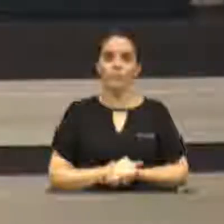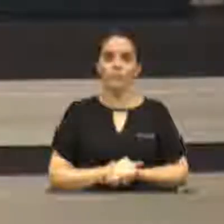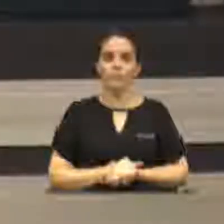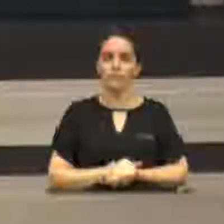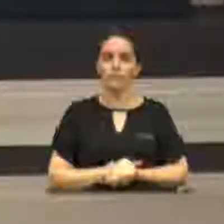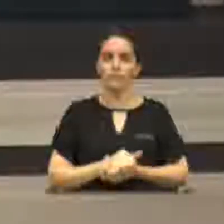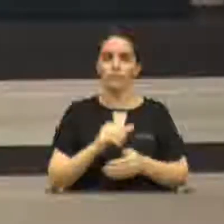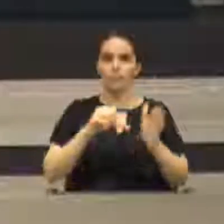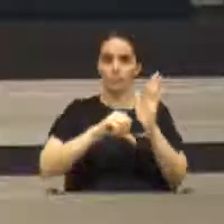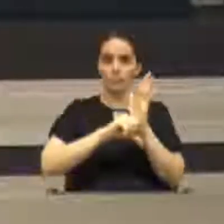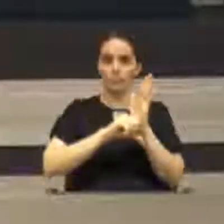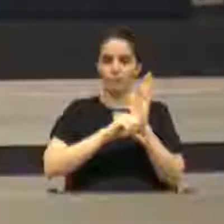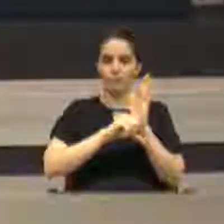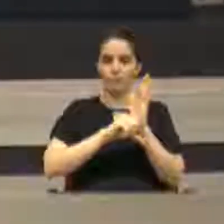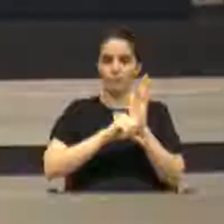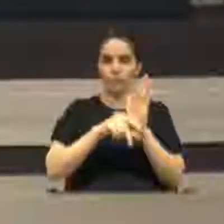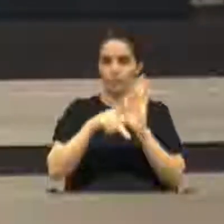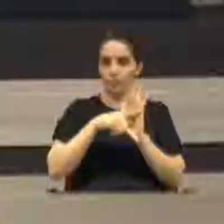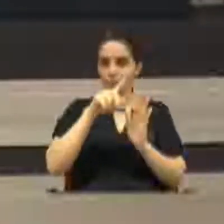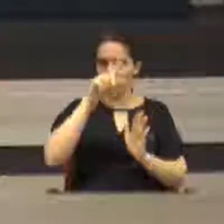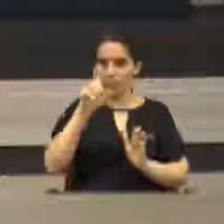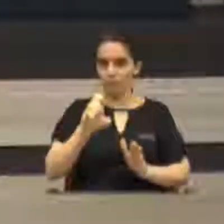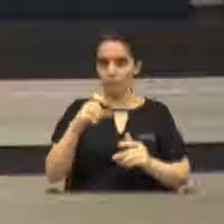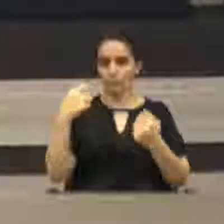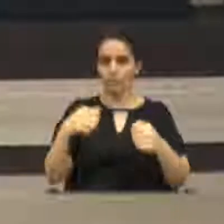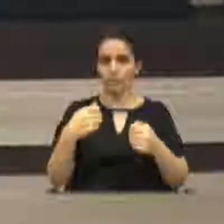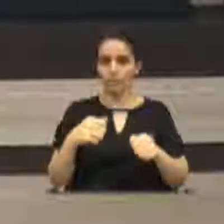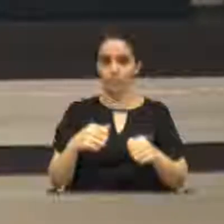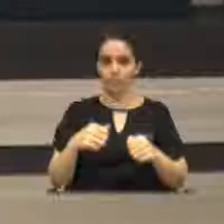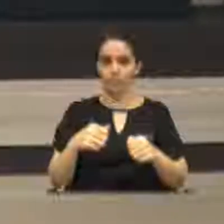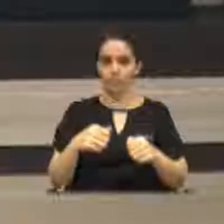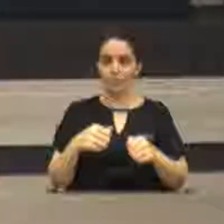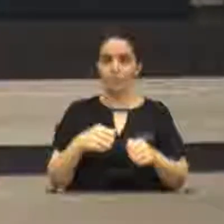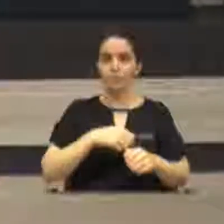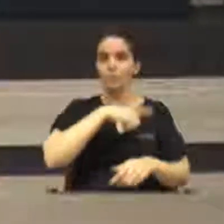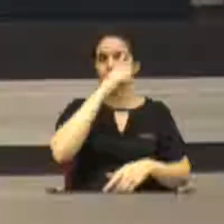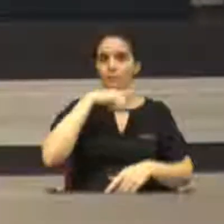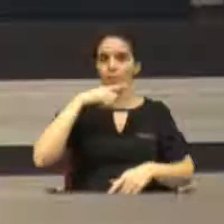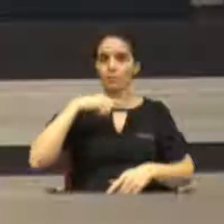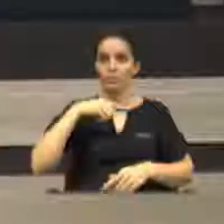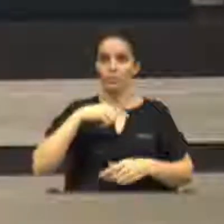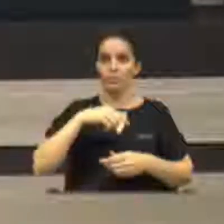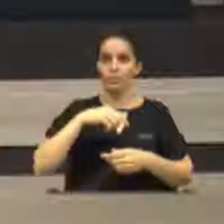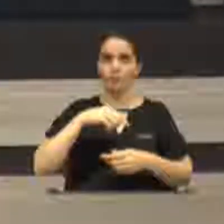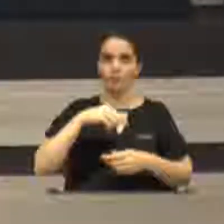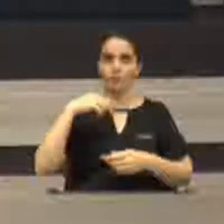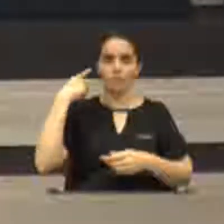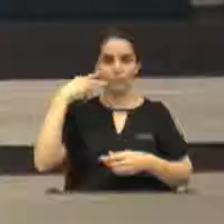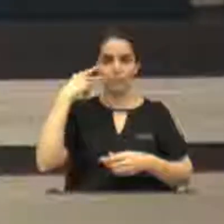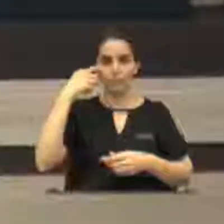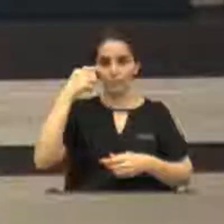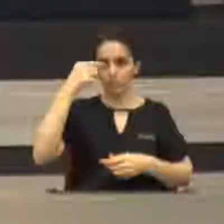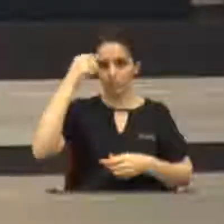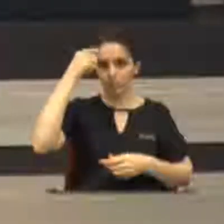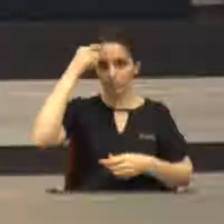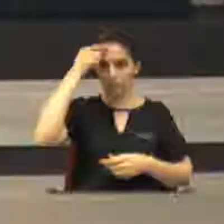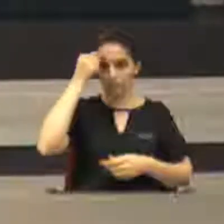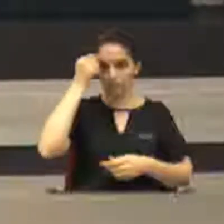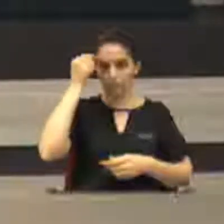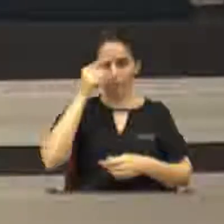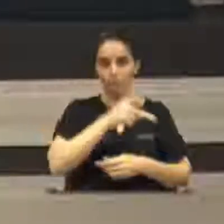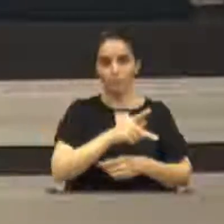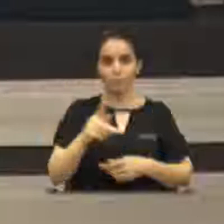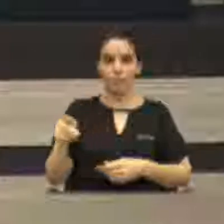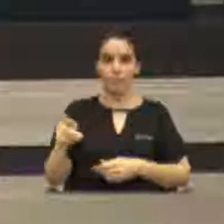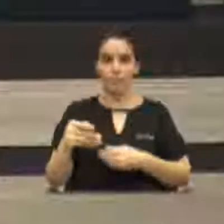O item 9 é de minha autoria e, por isso, eu tenho que trocar a presidência. Eu nomeio o vereador Anderson Pereira como presidente.